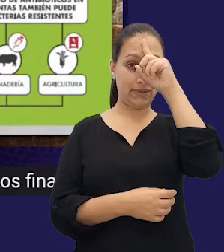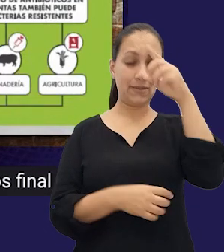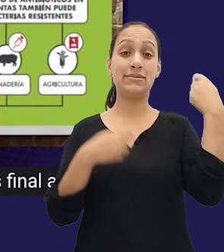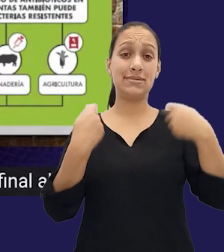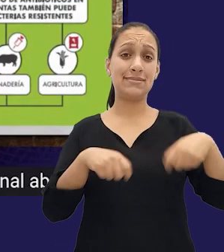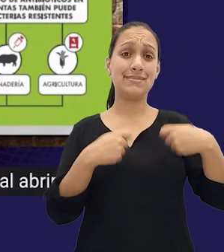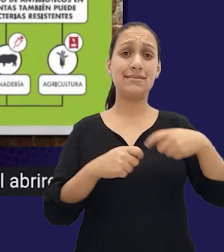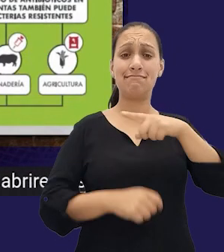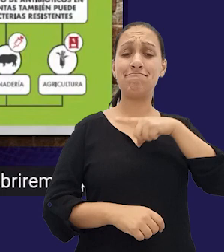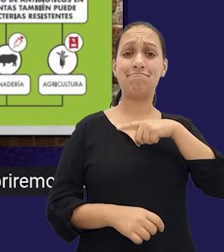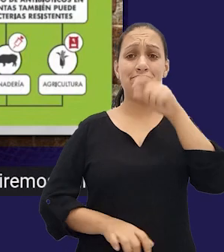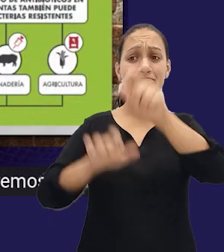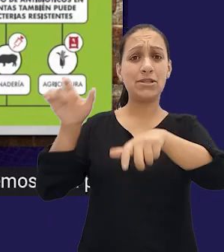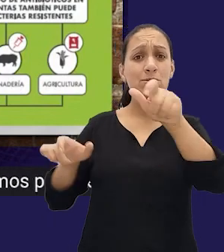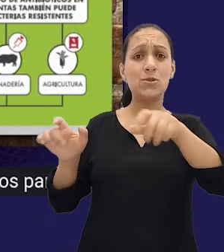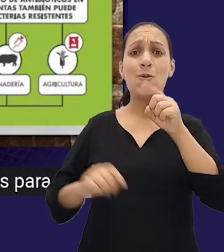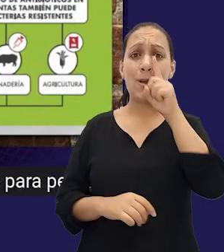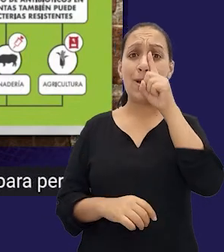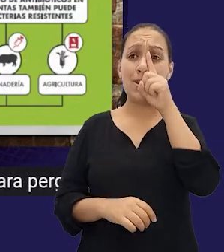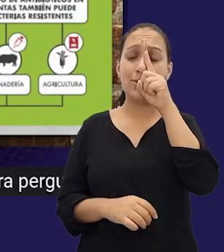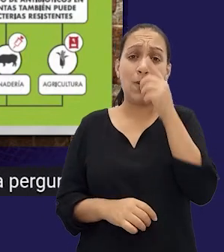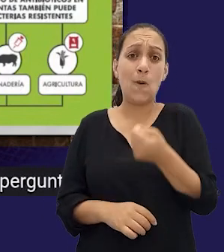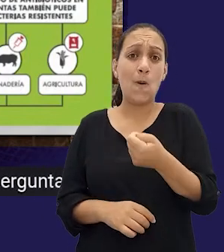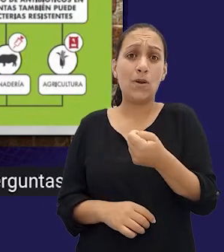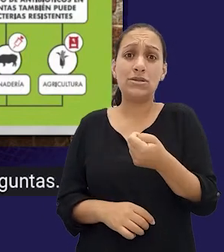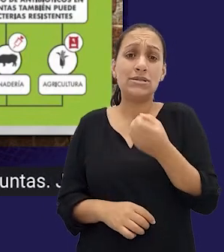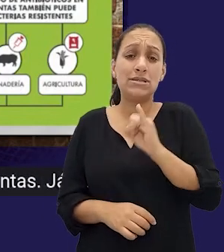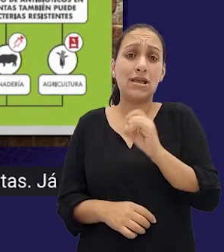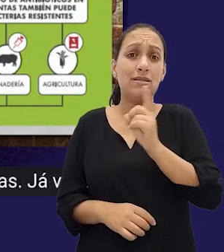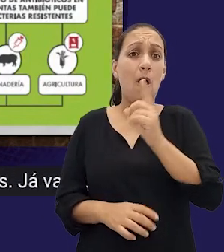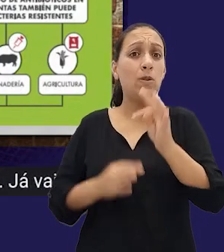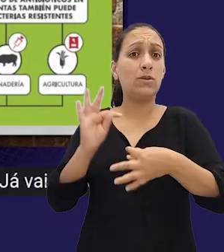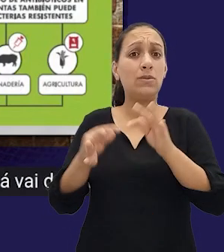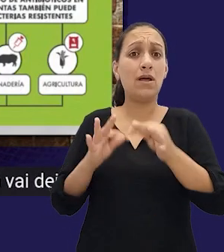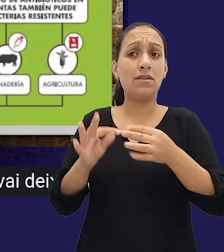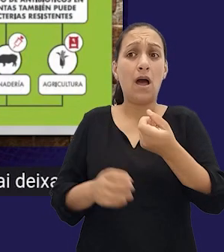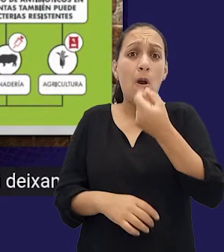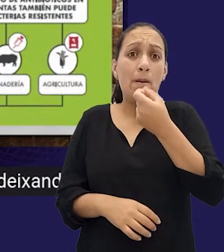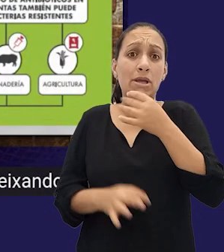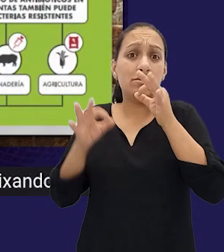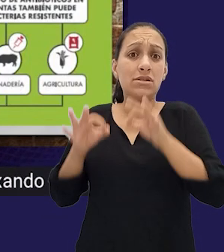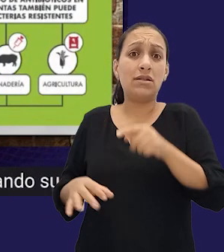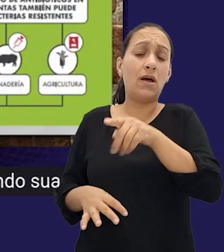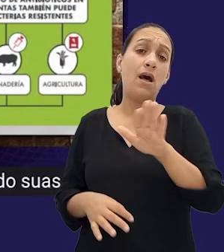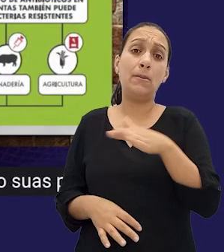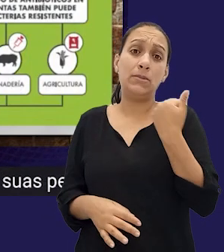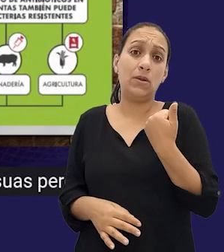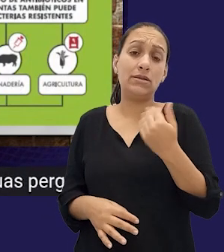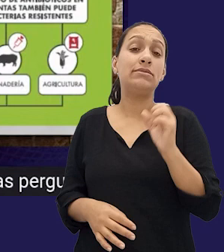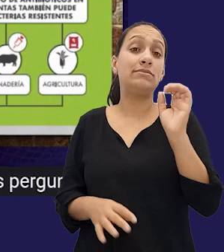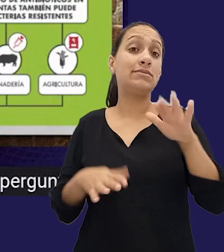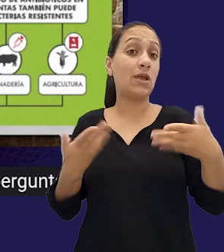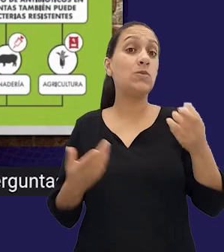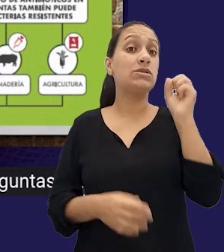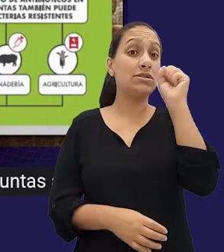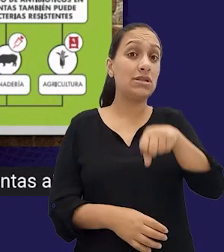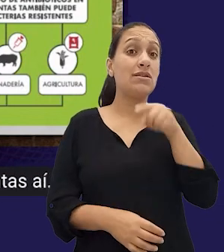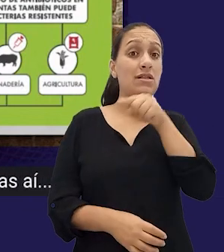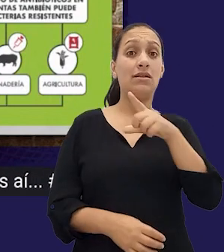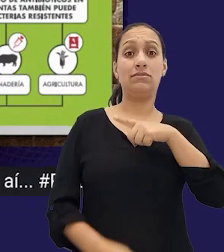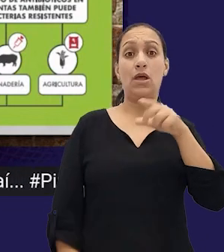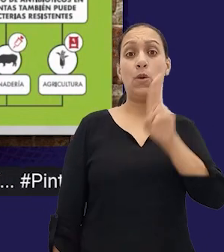existem pacientes que estão com risco de perder a vida se não fizerem um tratamento antimicrobiano correto. Então, sim, lá existe um